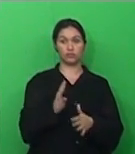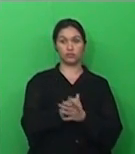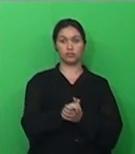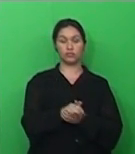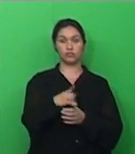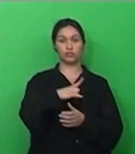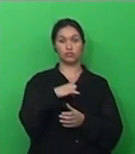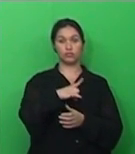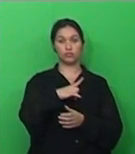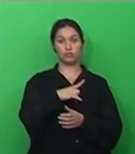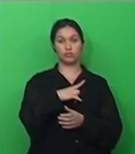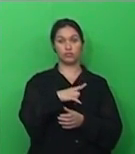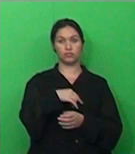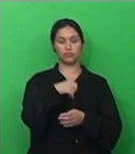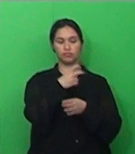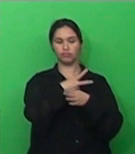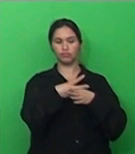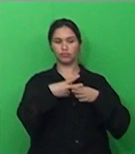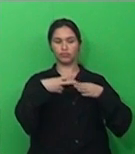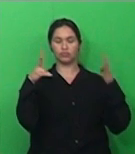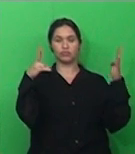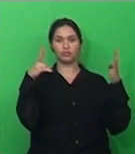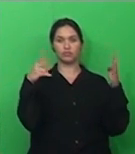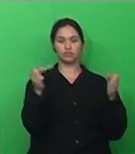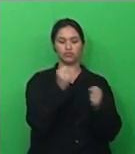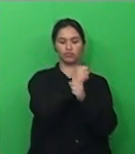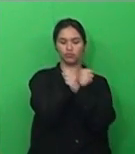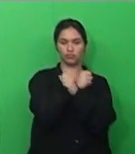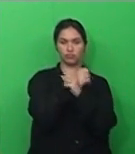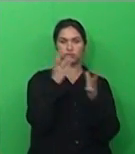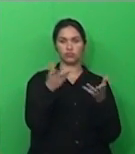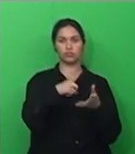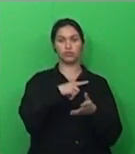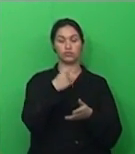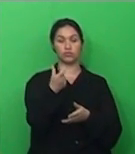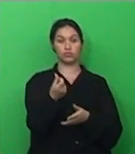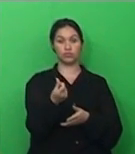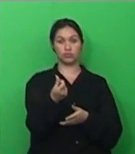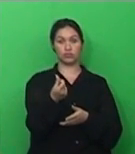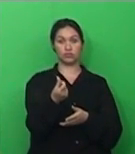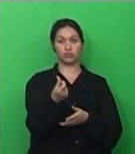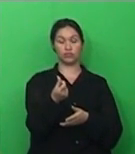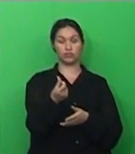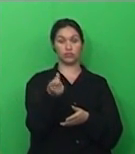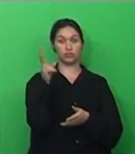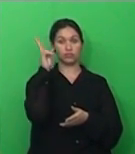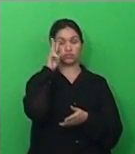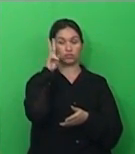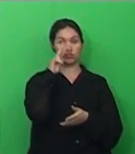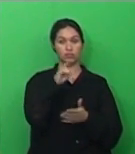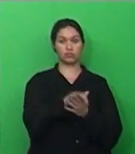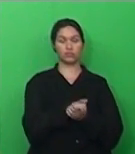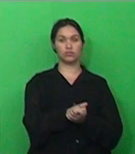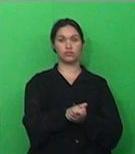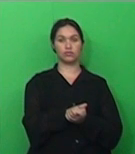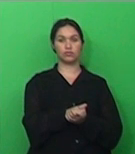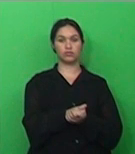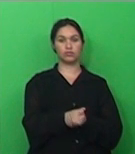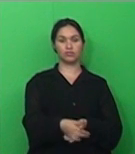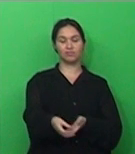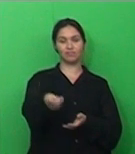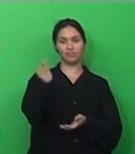vários prêmios. Hoje, o grupo mantém 6 peças em seu repertório e, desde sua origem,